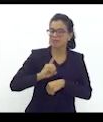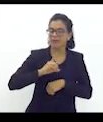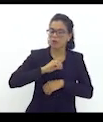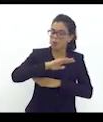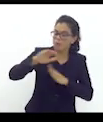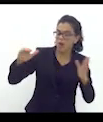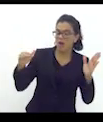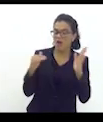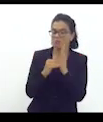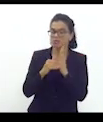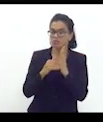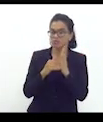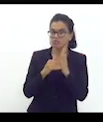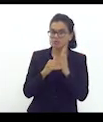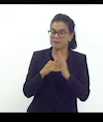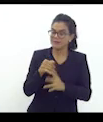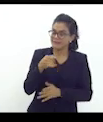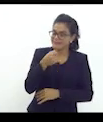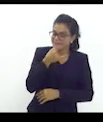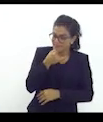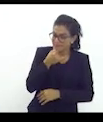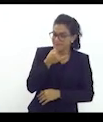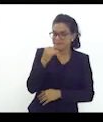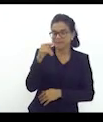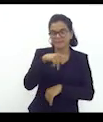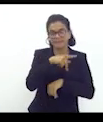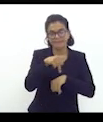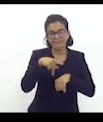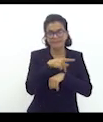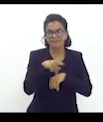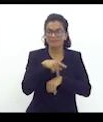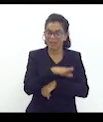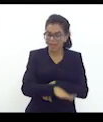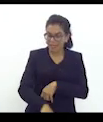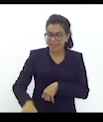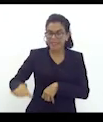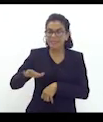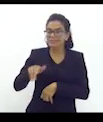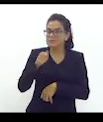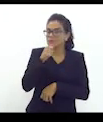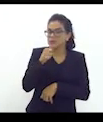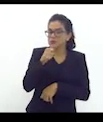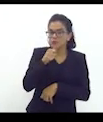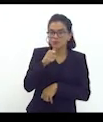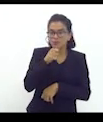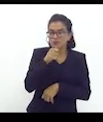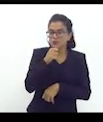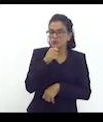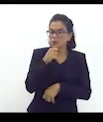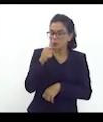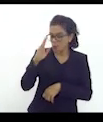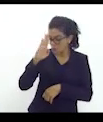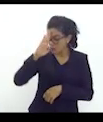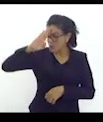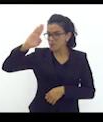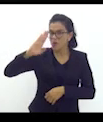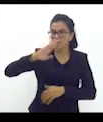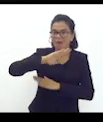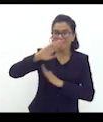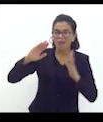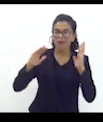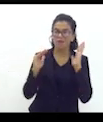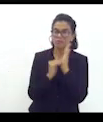absoluto e que, infelizmente, no nosso país, a criança ainda não é tida como prioridade